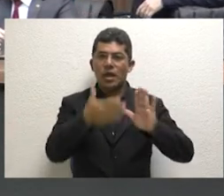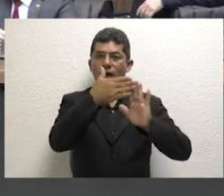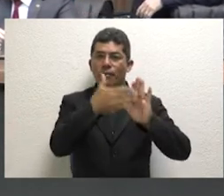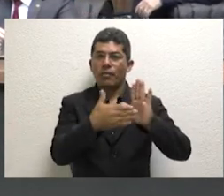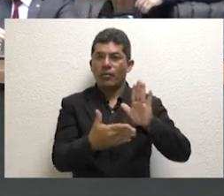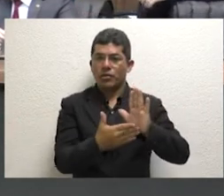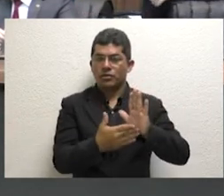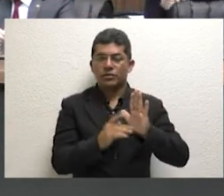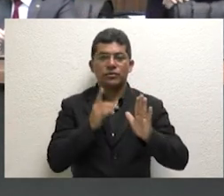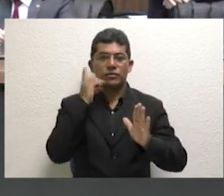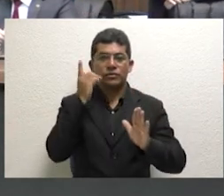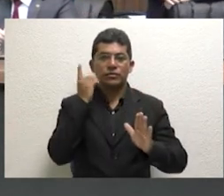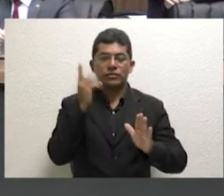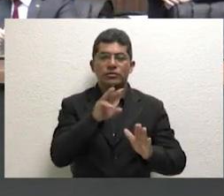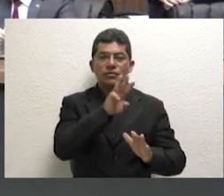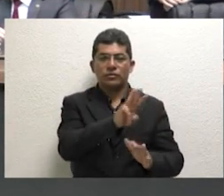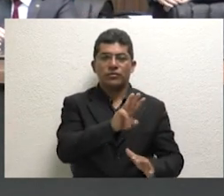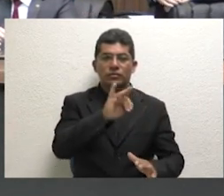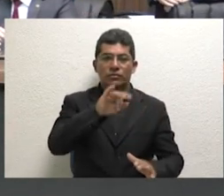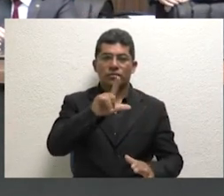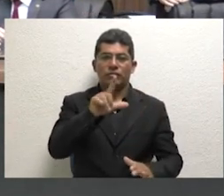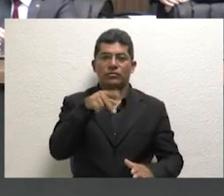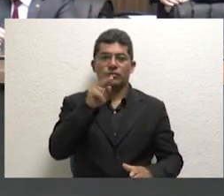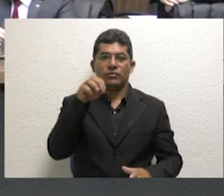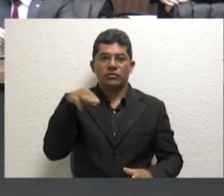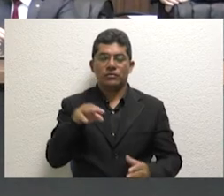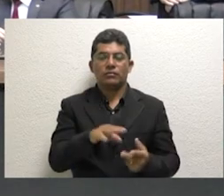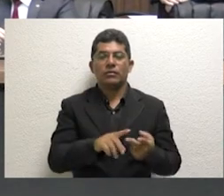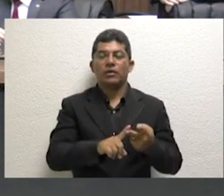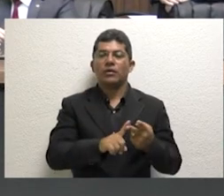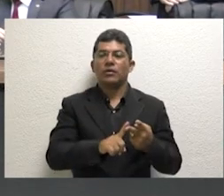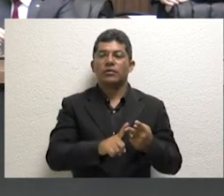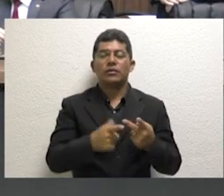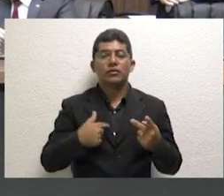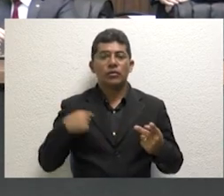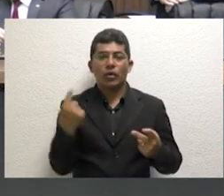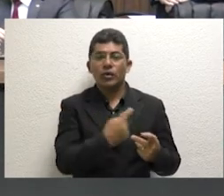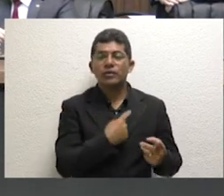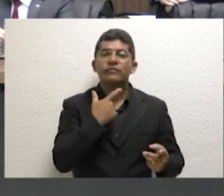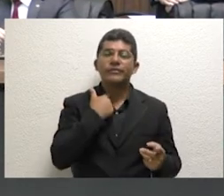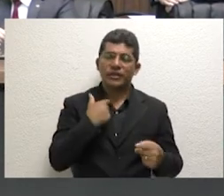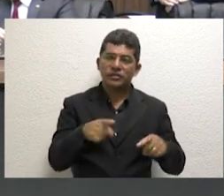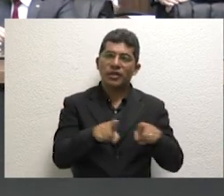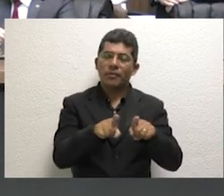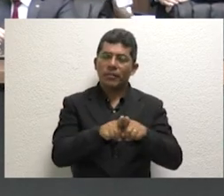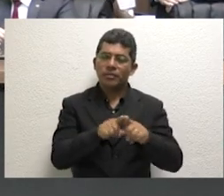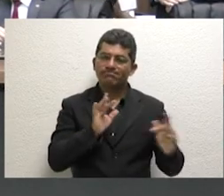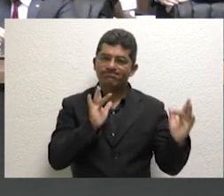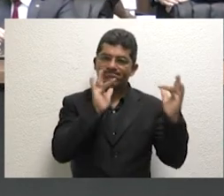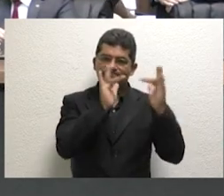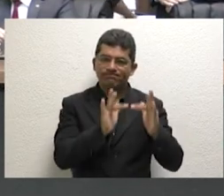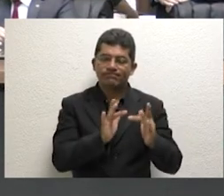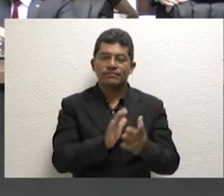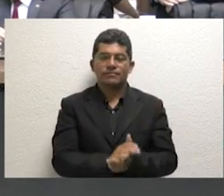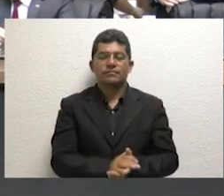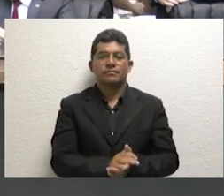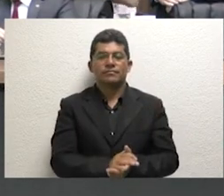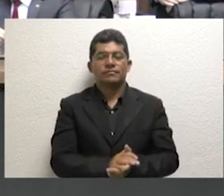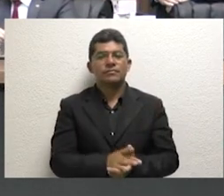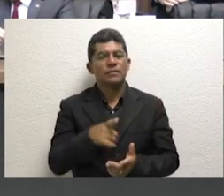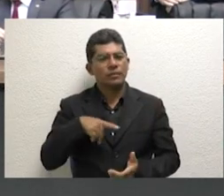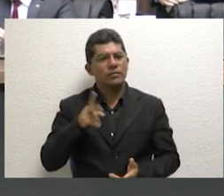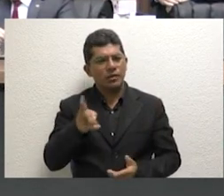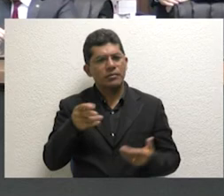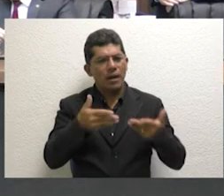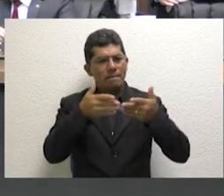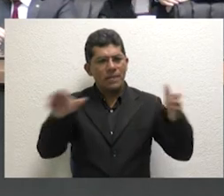rui o querbarreto da nossa vontade também que vossa senhoria estivesse aqui estaremos sempre de